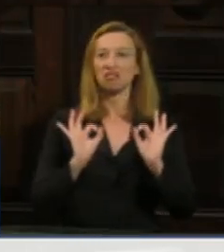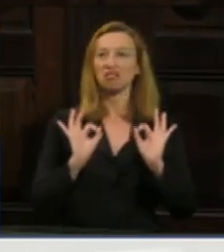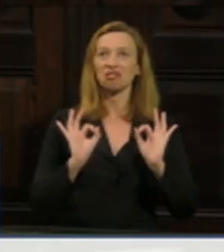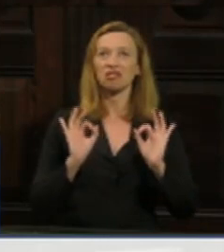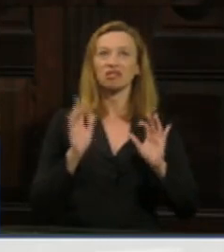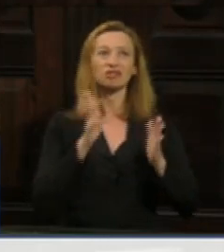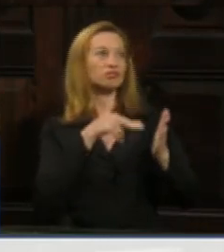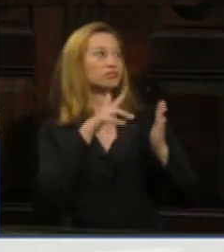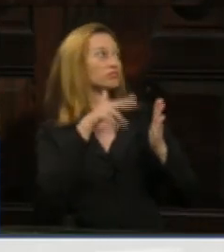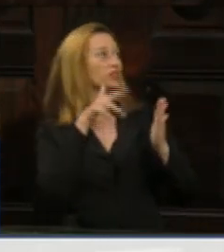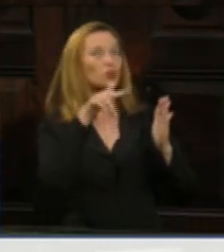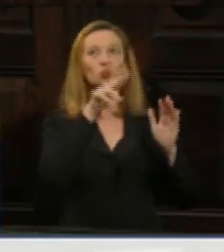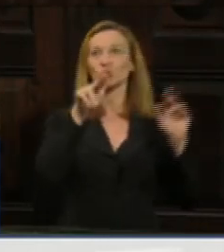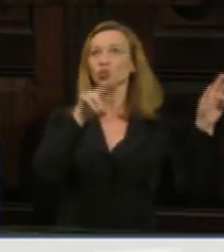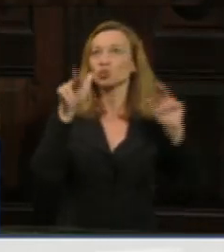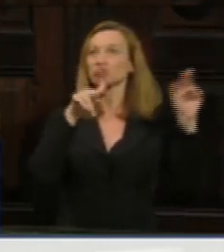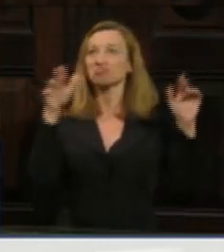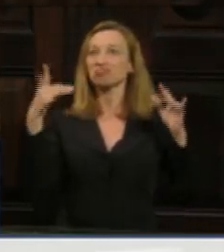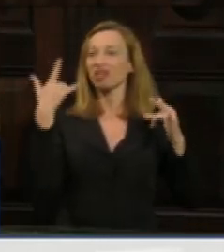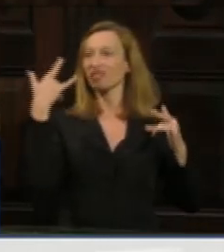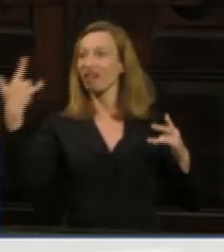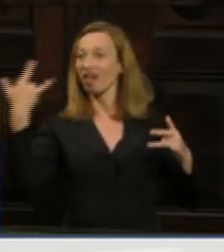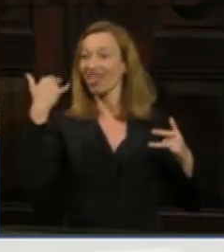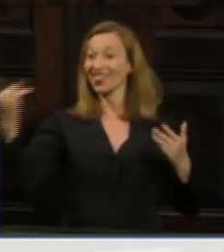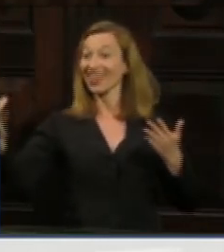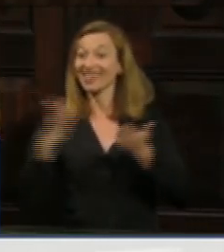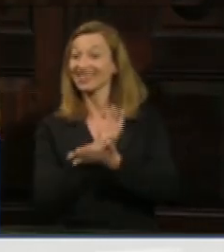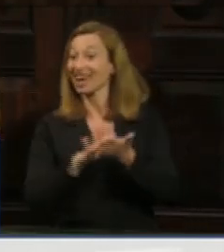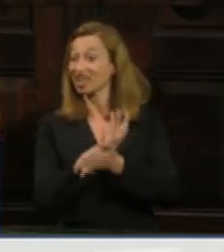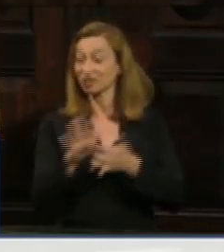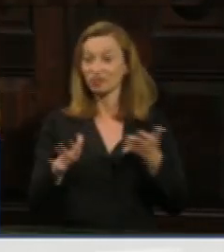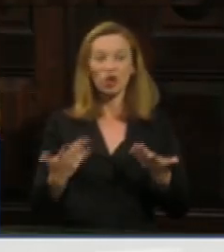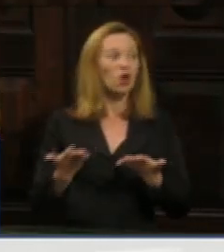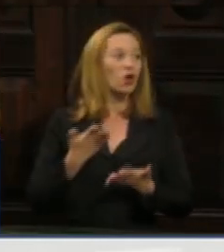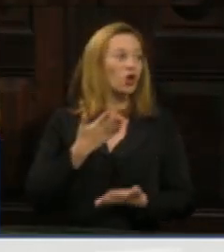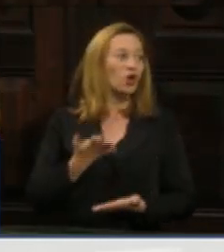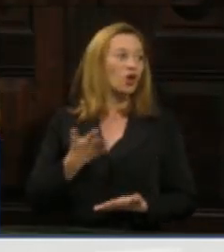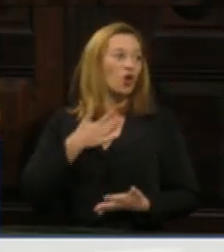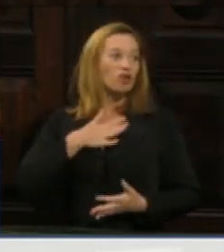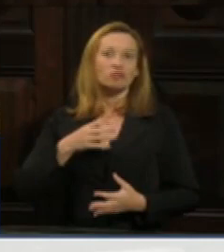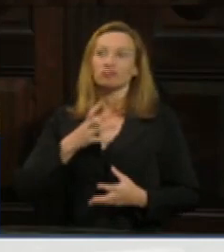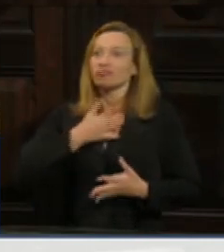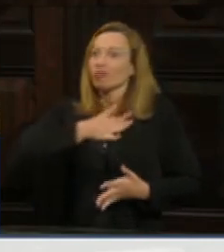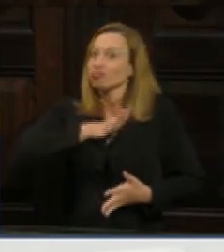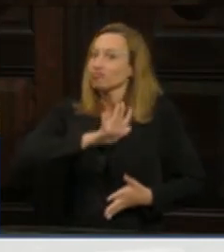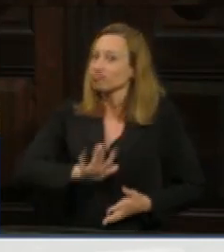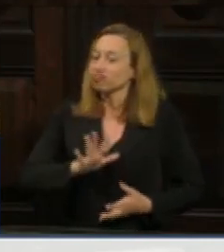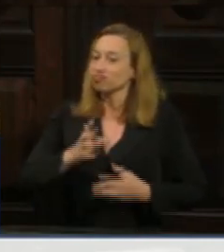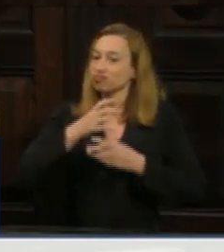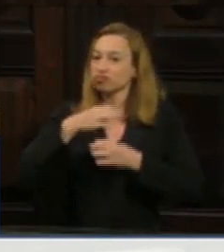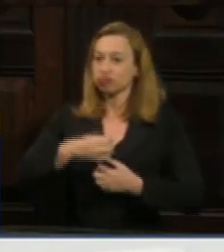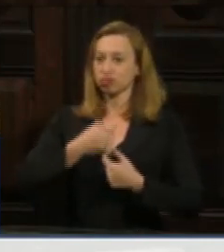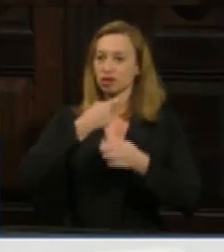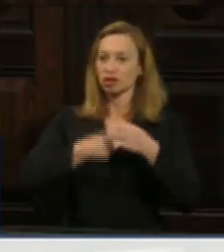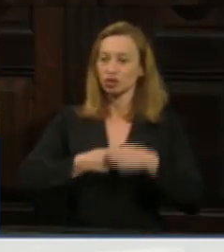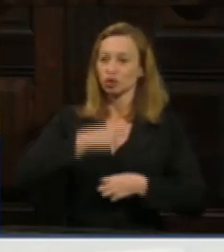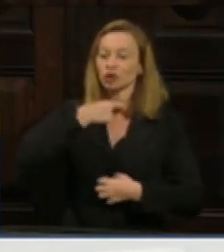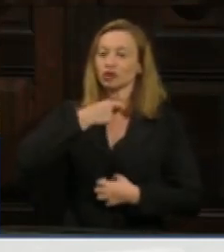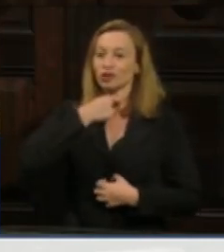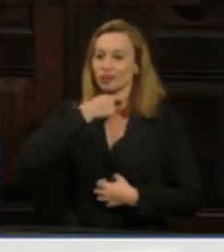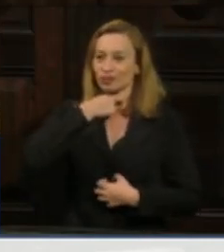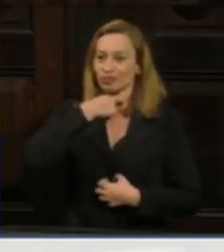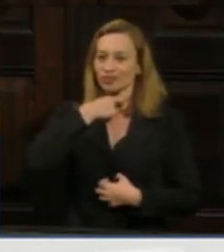simplicidade. Aliás, o mais engraçado, o que meus adversários mais me acusam é que eu gosto de beber cerveja, gosto mesmo. Inclusive sou